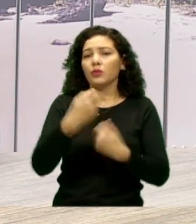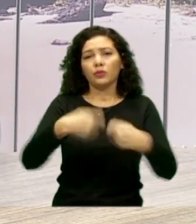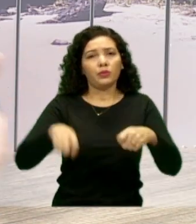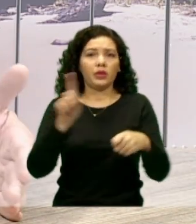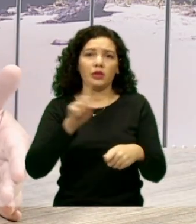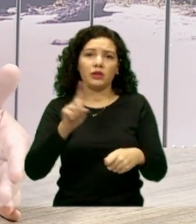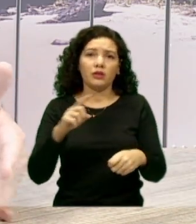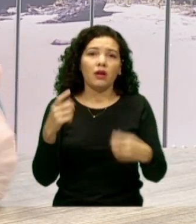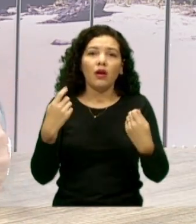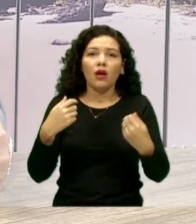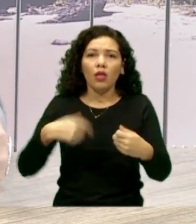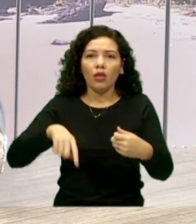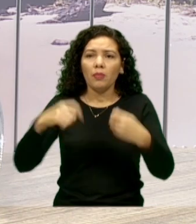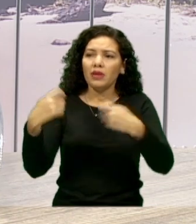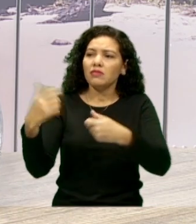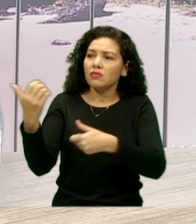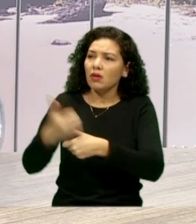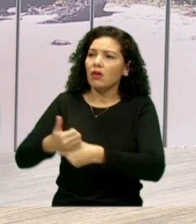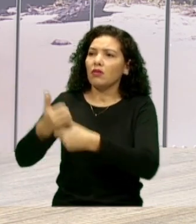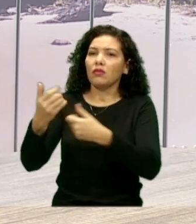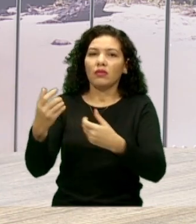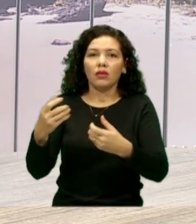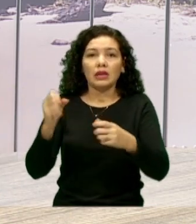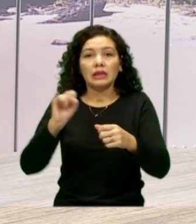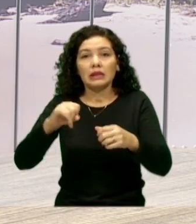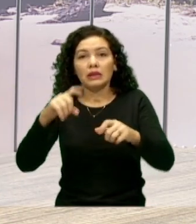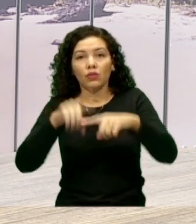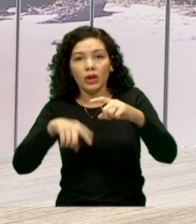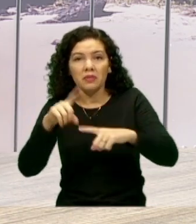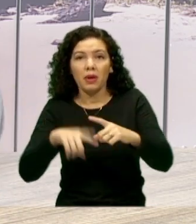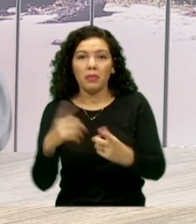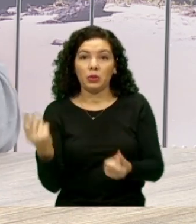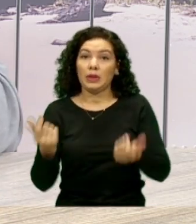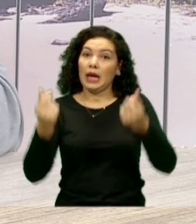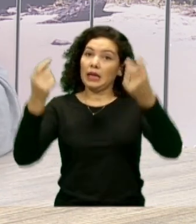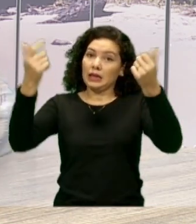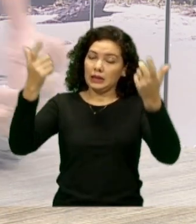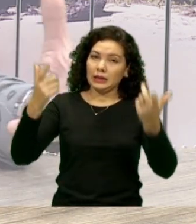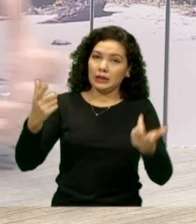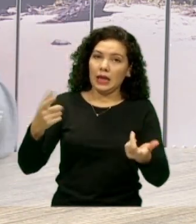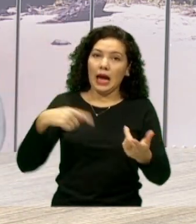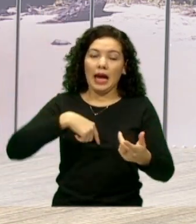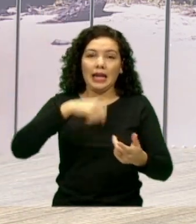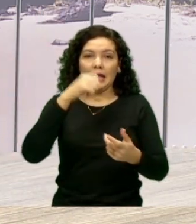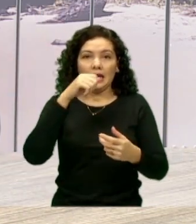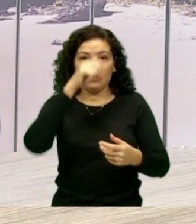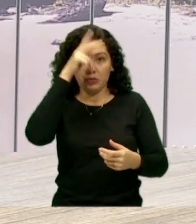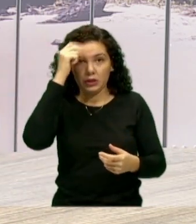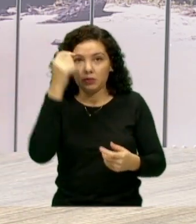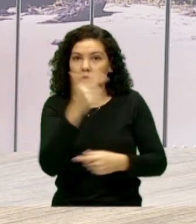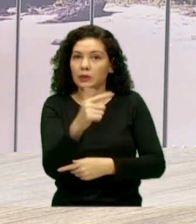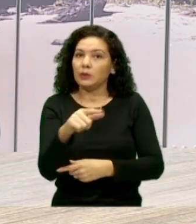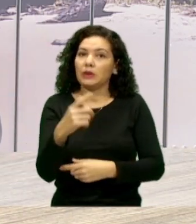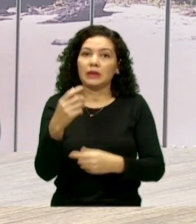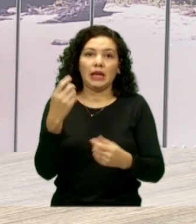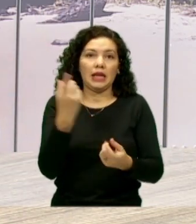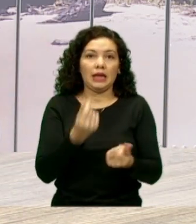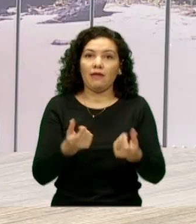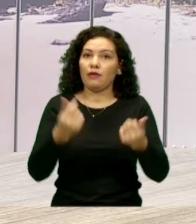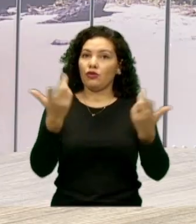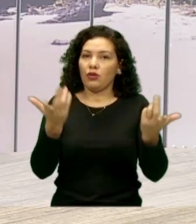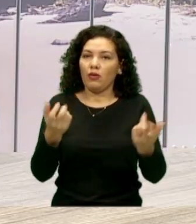nós vamos precisar de um terceiro? Quando a gente tem algum equipamento de alto custo e que a rede vai ficar muito caro para a rede ter, nós